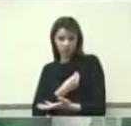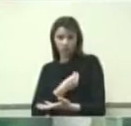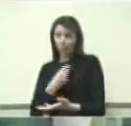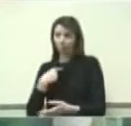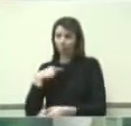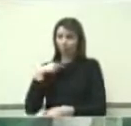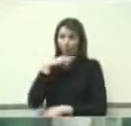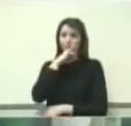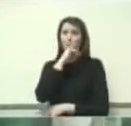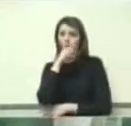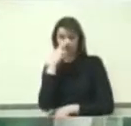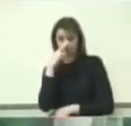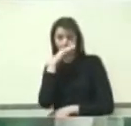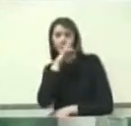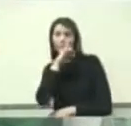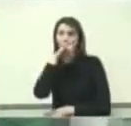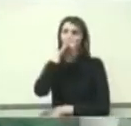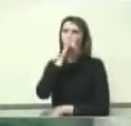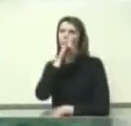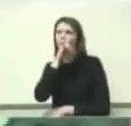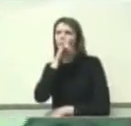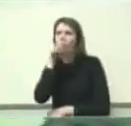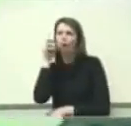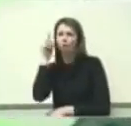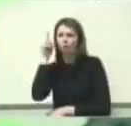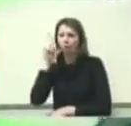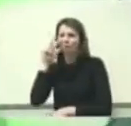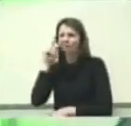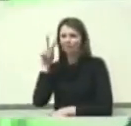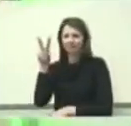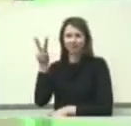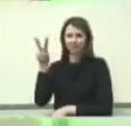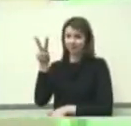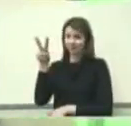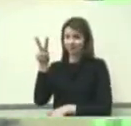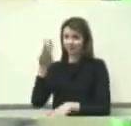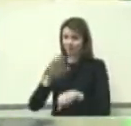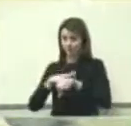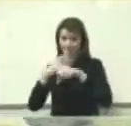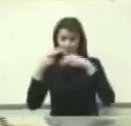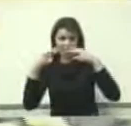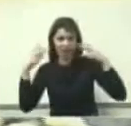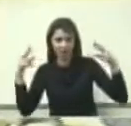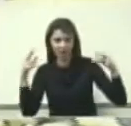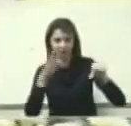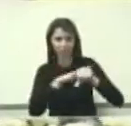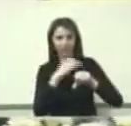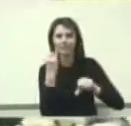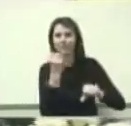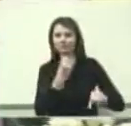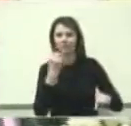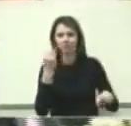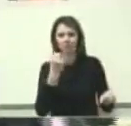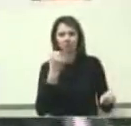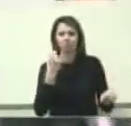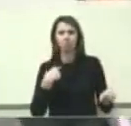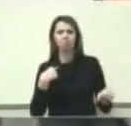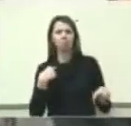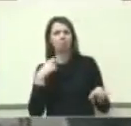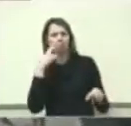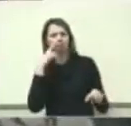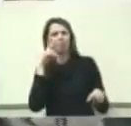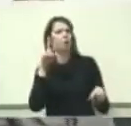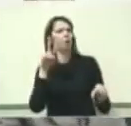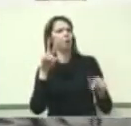embevecida com as coisas deste mundo e ela se torna mais importante a nossa visão se torna mais carnal mais humana